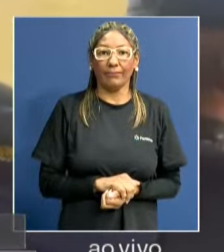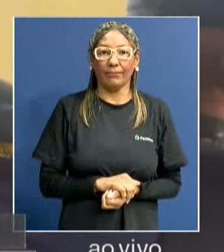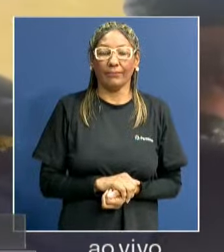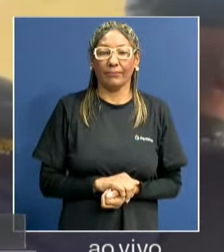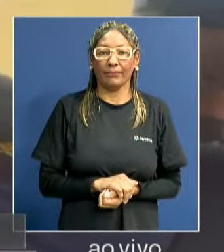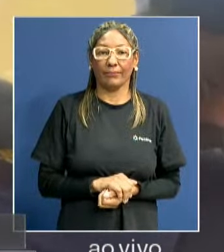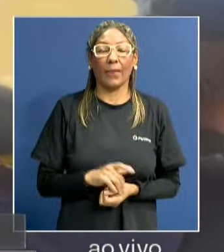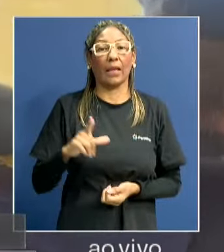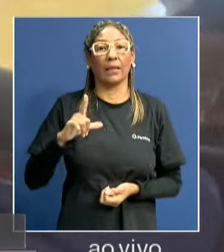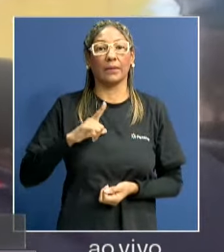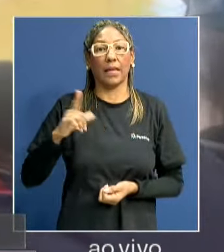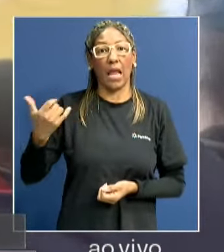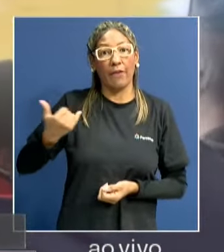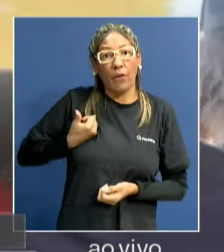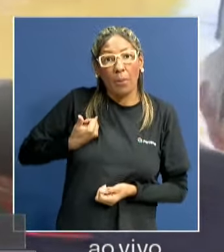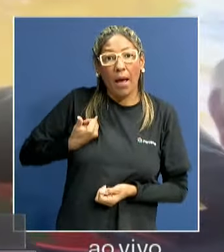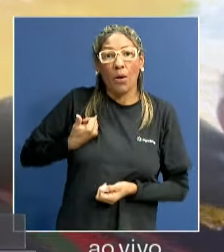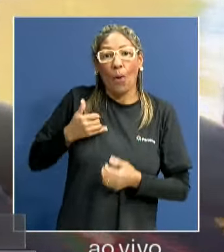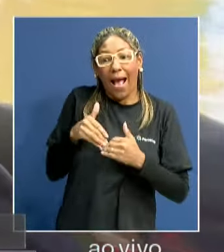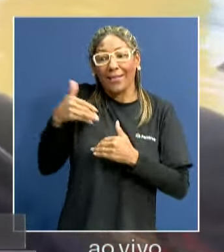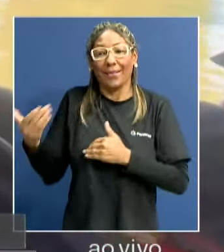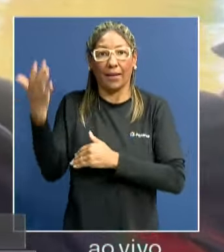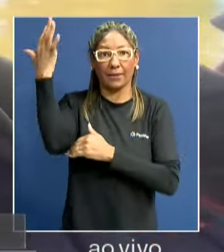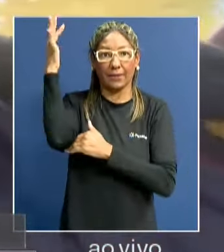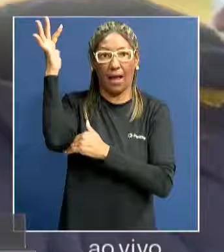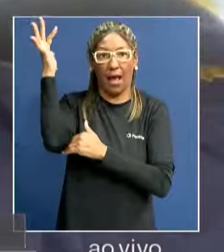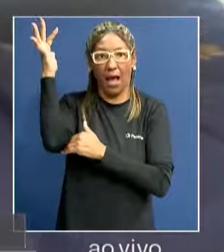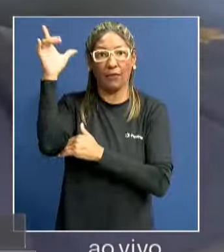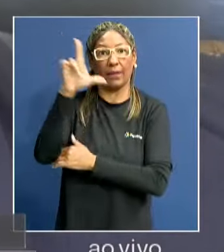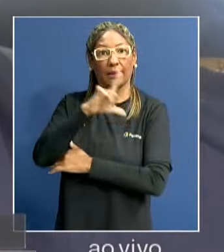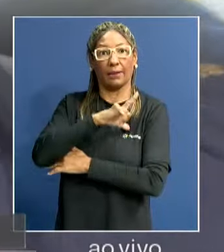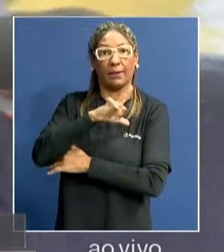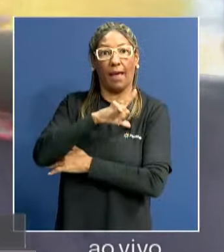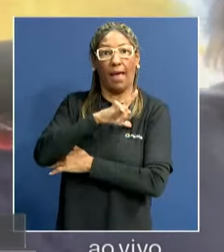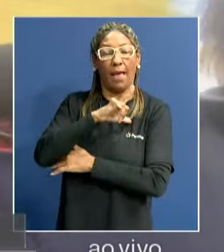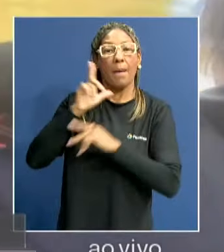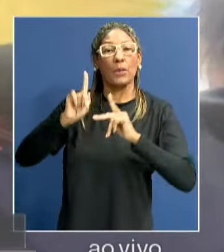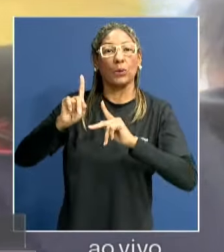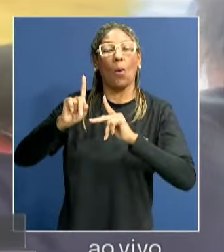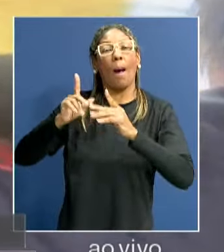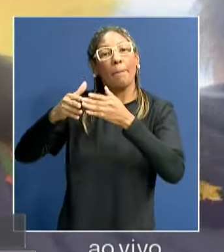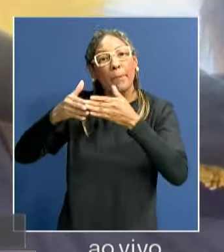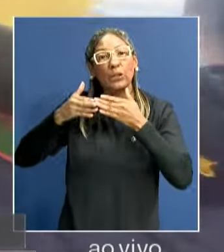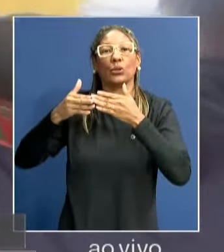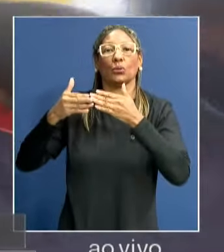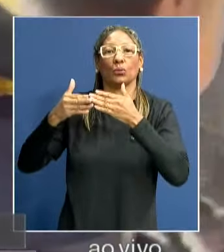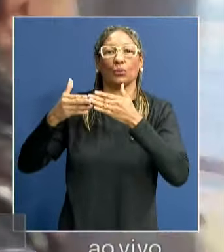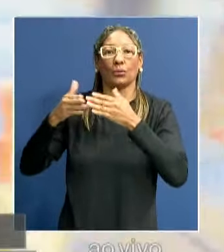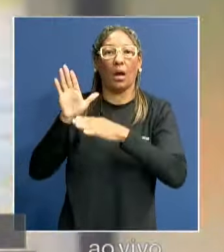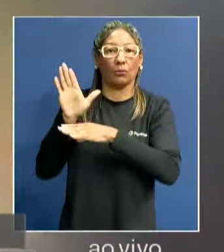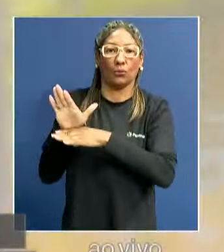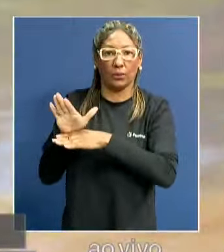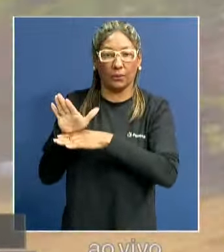Se tem informação de que atrás da árvore está a pessoa que precisa ser resgatada.